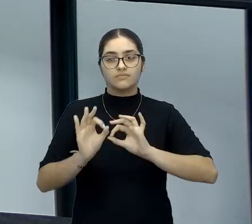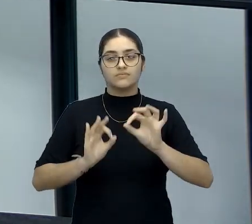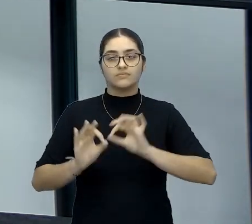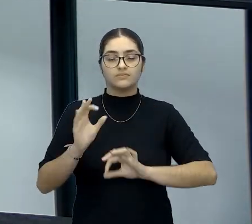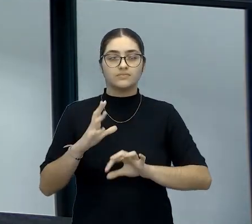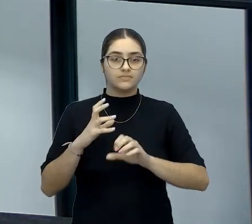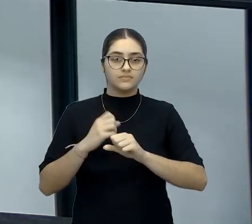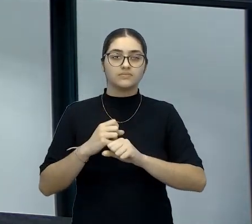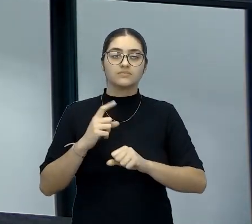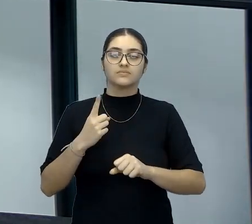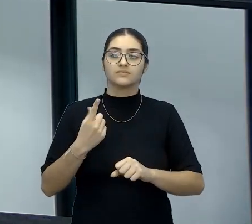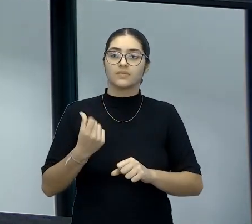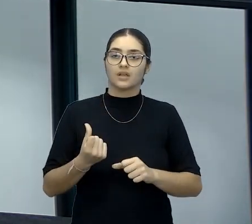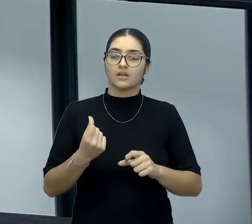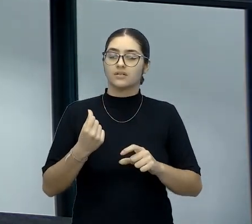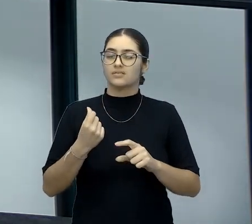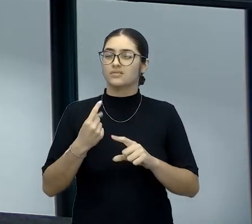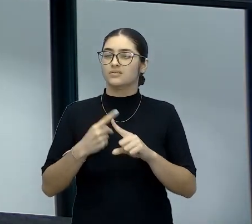de 16